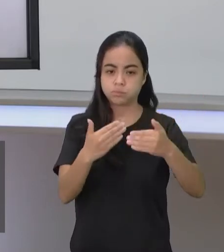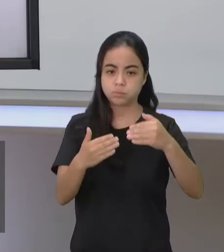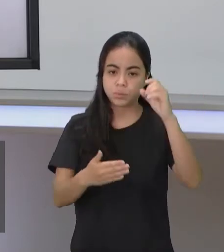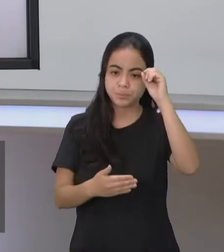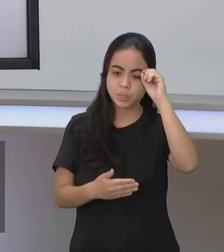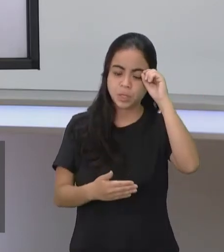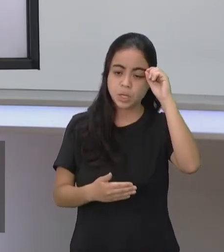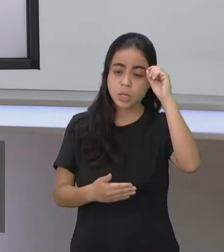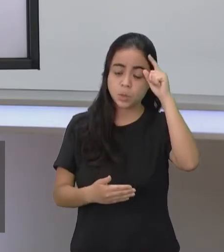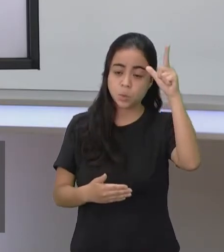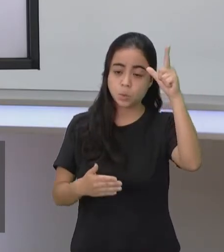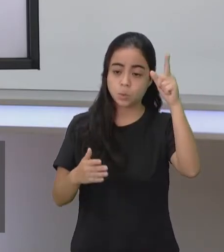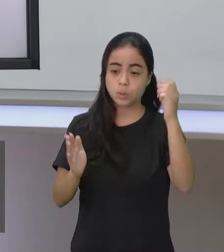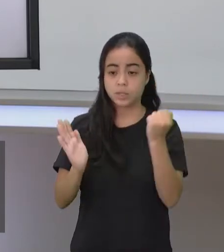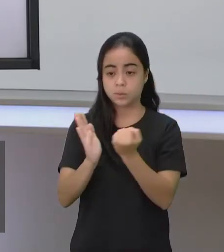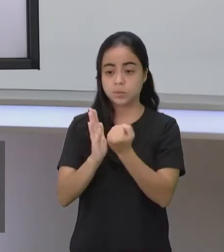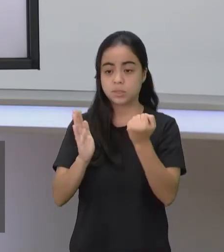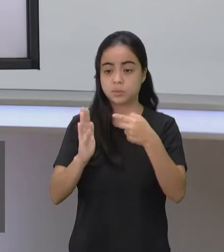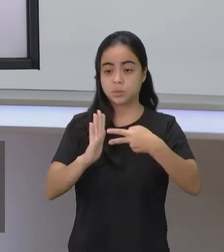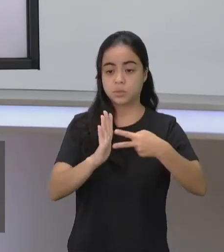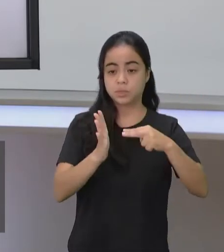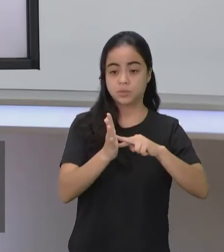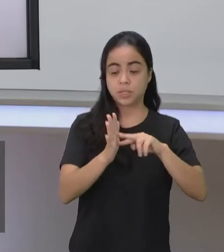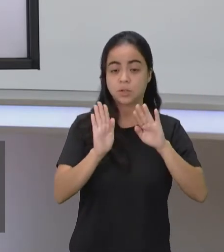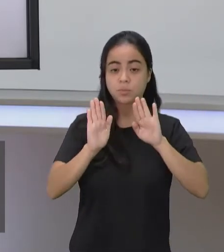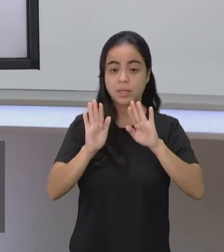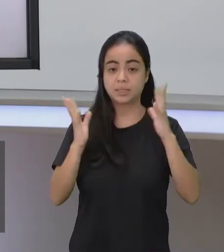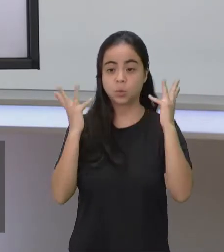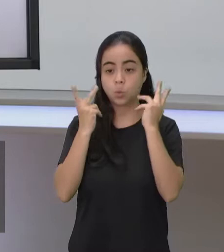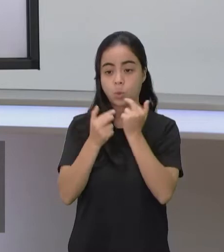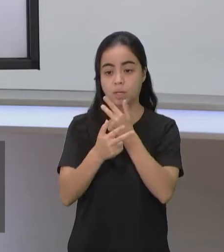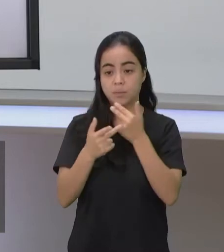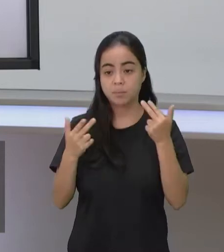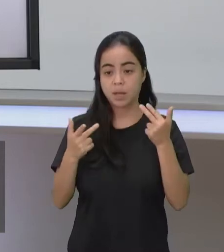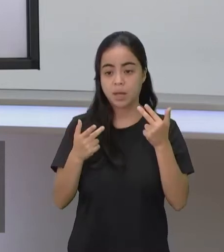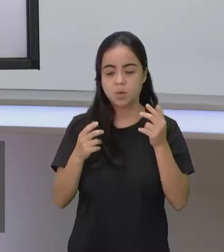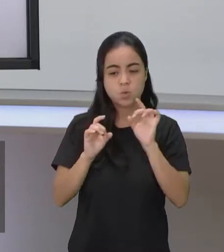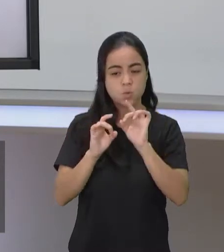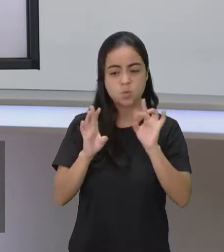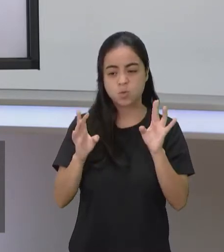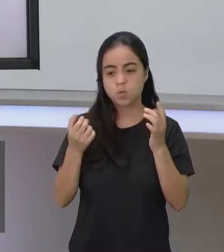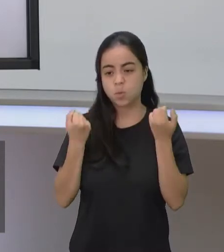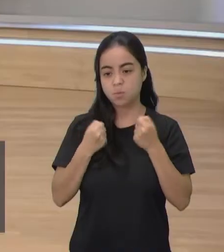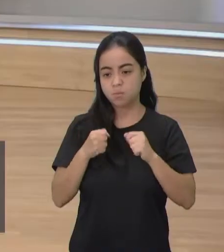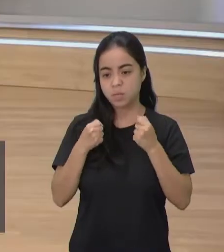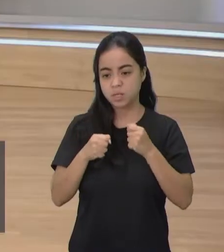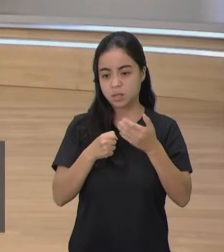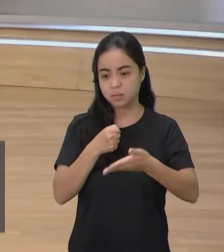dos significados, enquanto normalmente um animal ele só está atendendo ali as necessidades